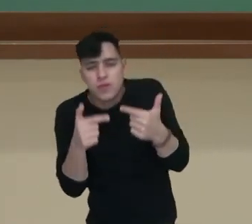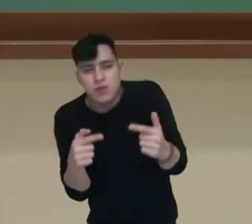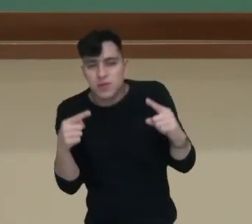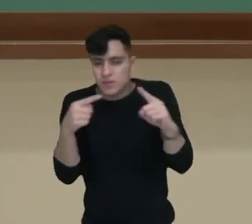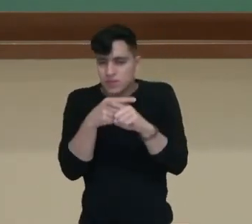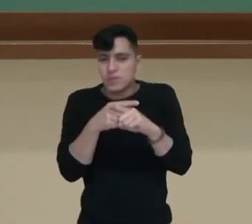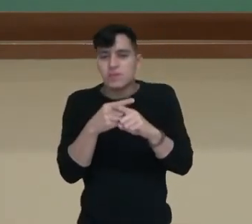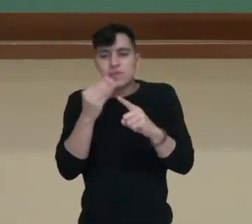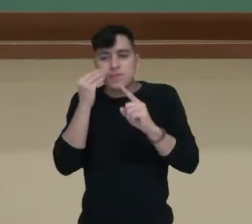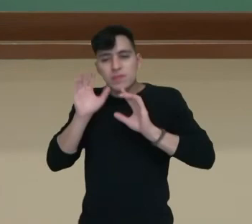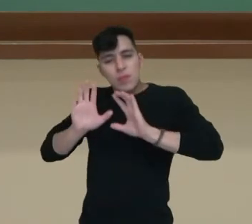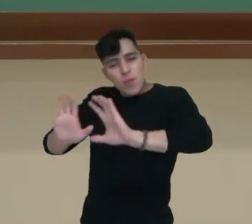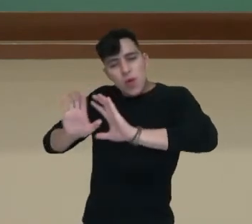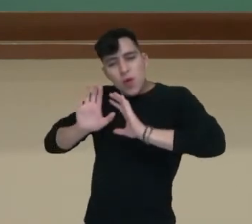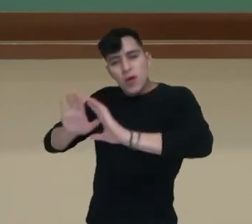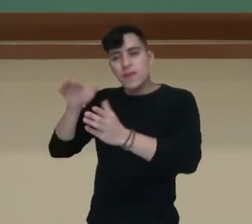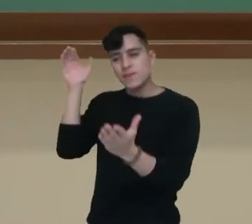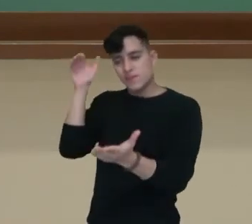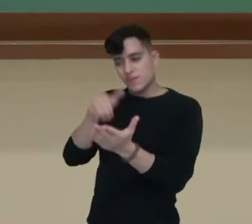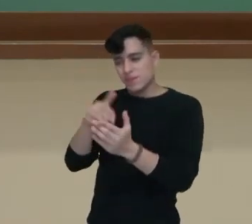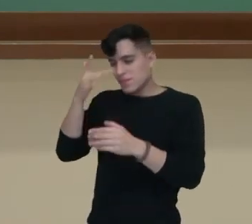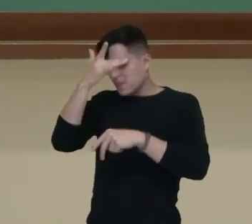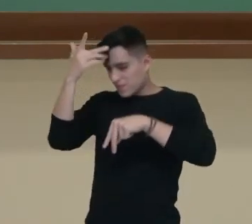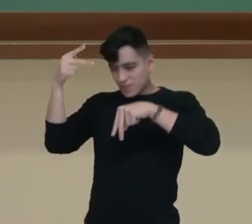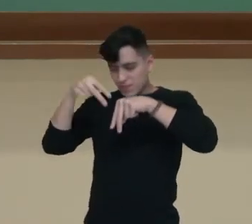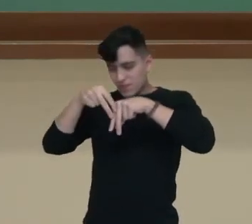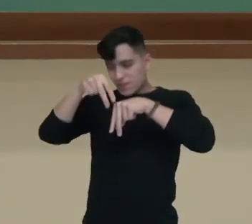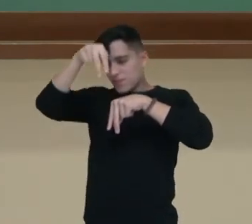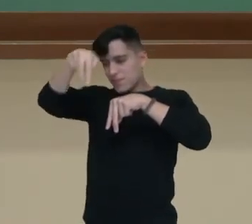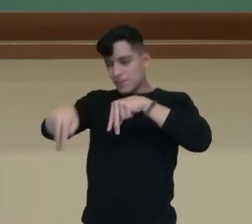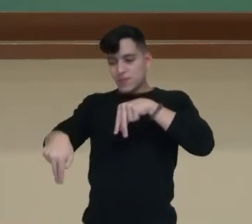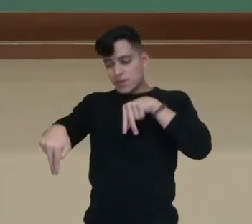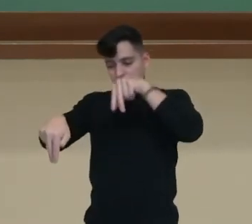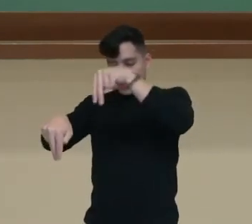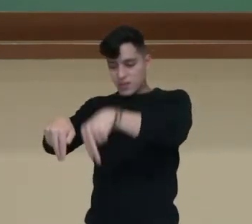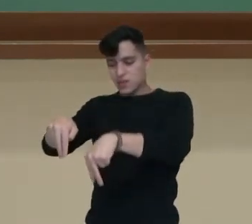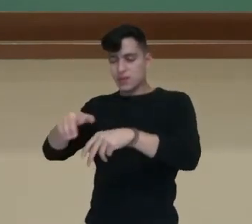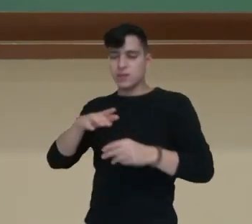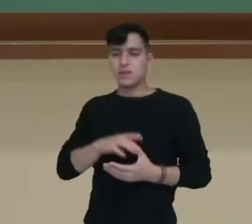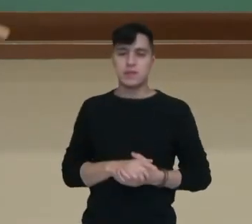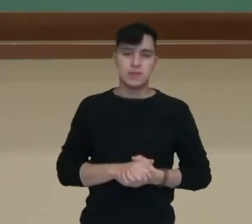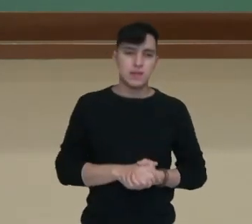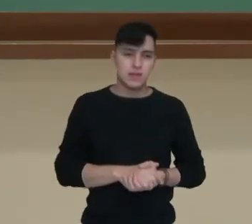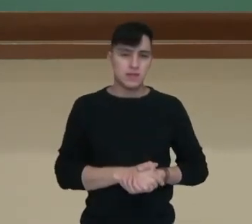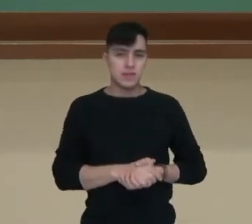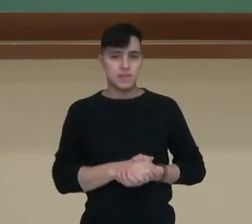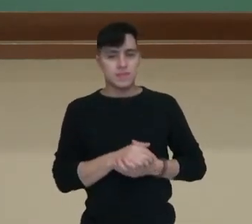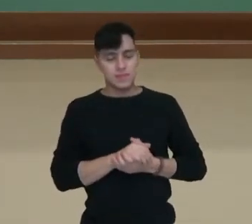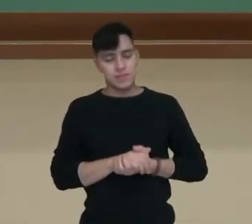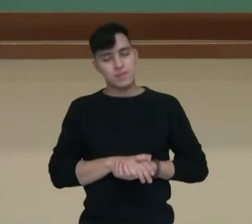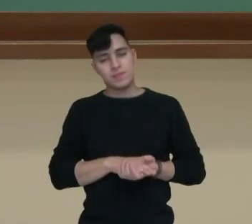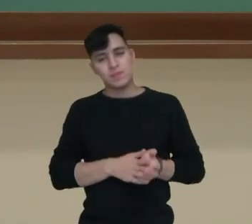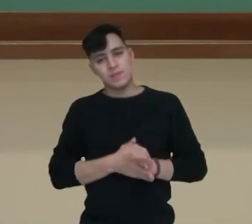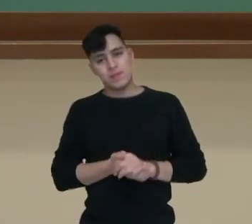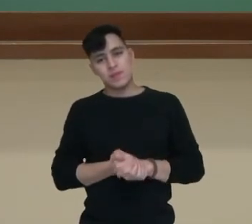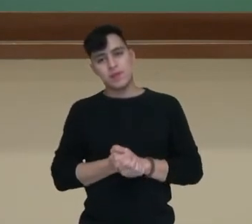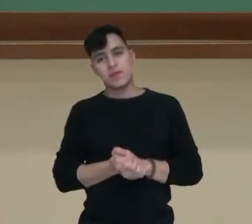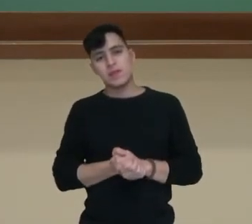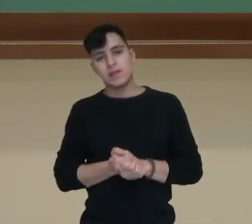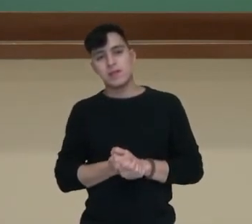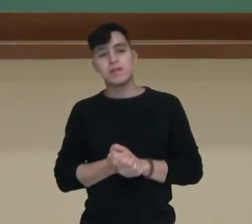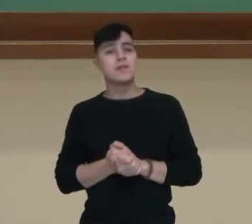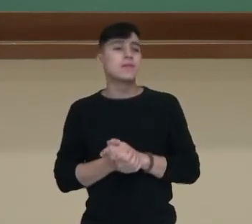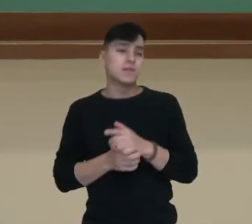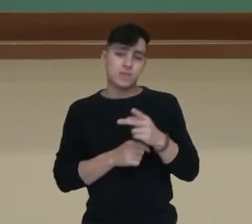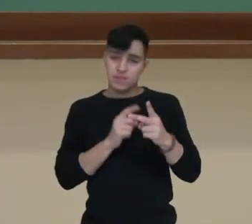empurra, até a pessoa conseguir sair do bambolê. E daí